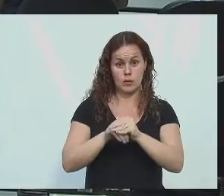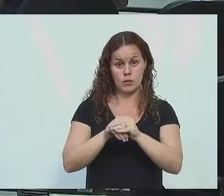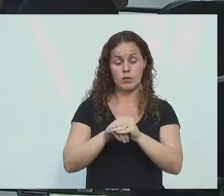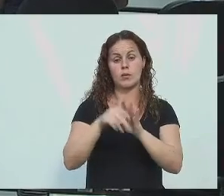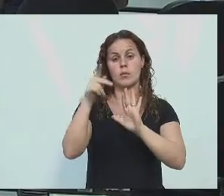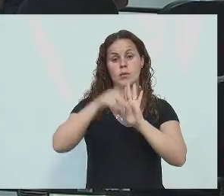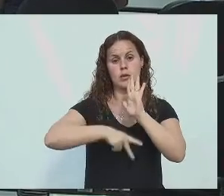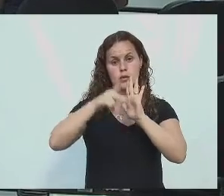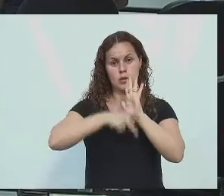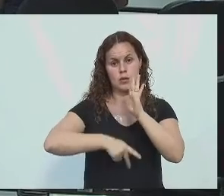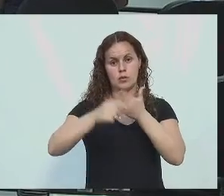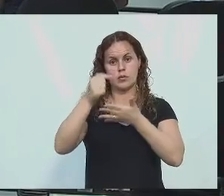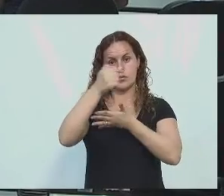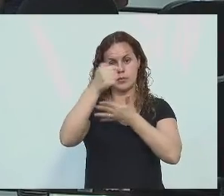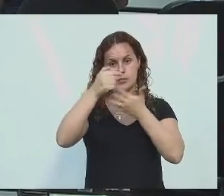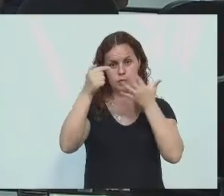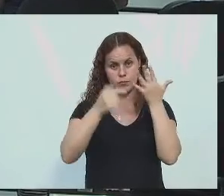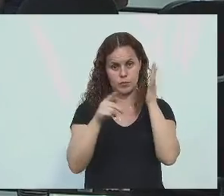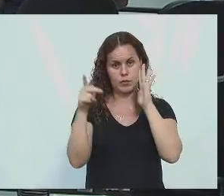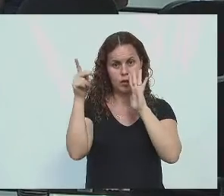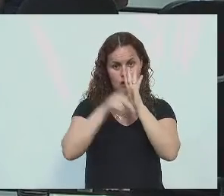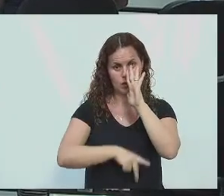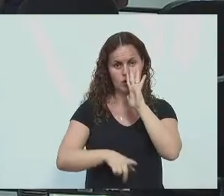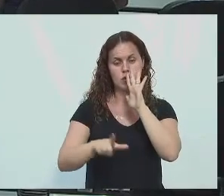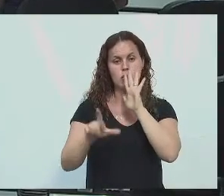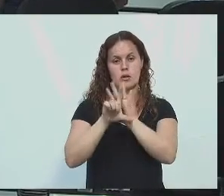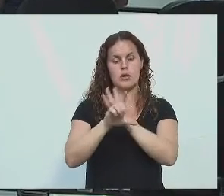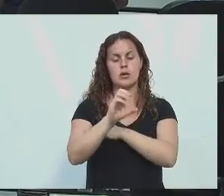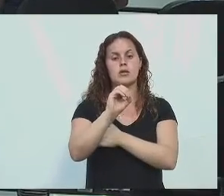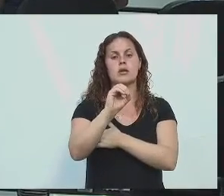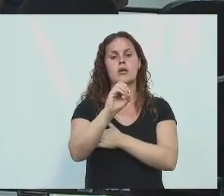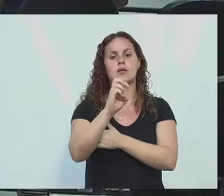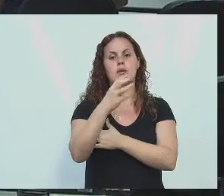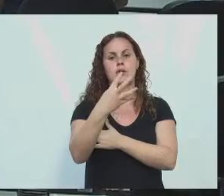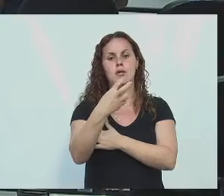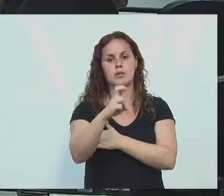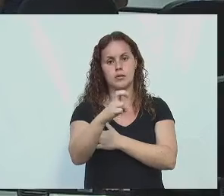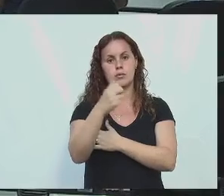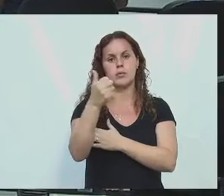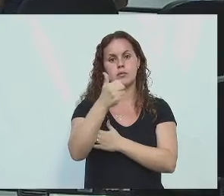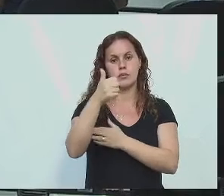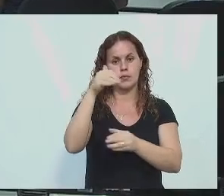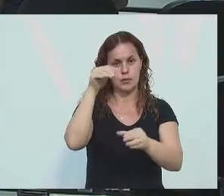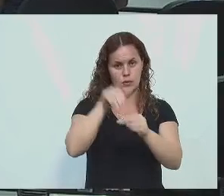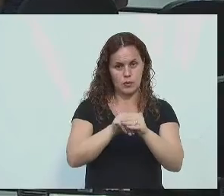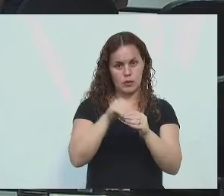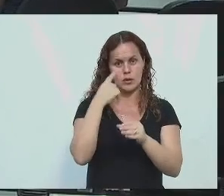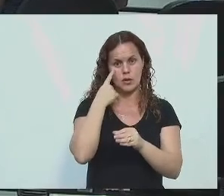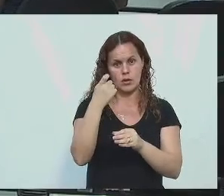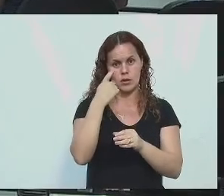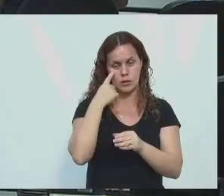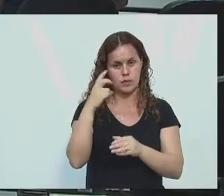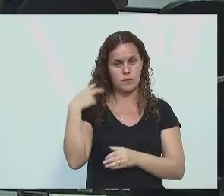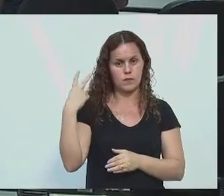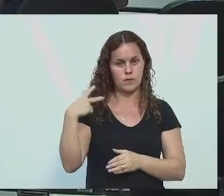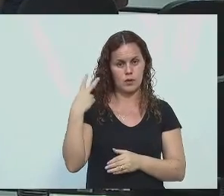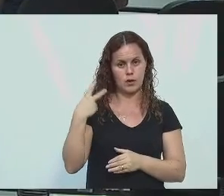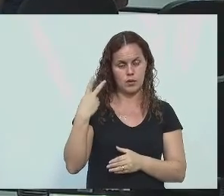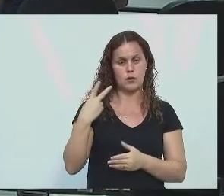seguintes projetos. Projeto de lei 045, primeira votação, interessado